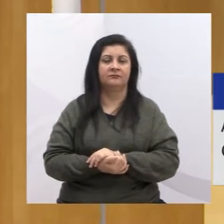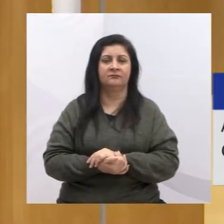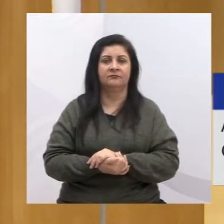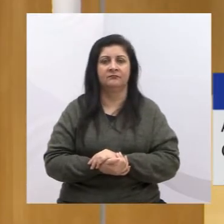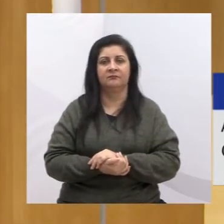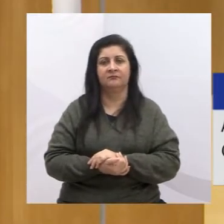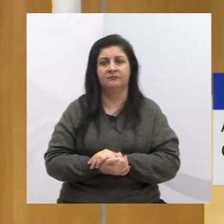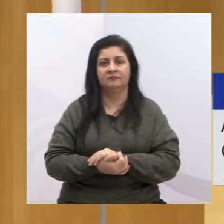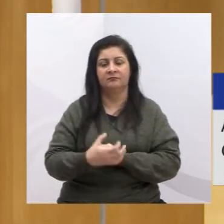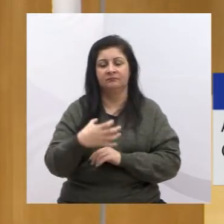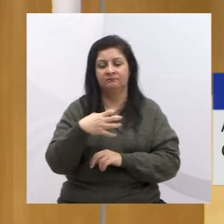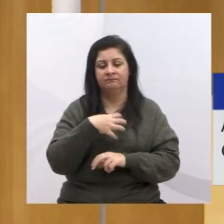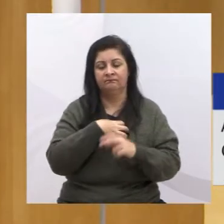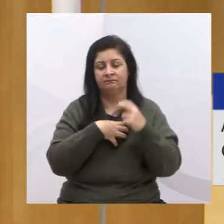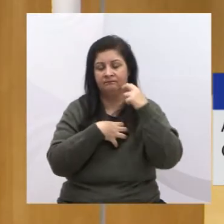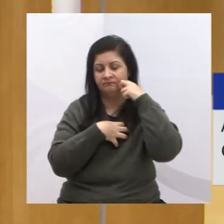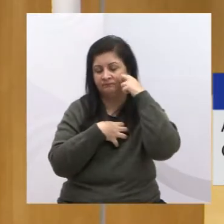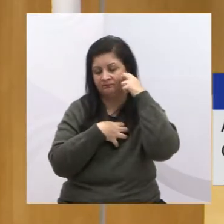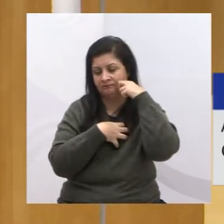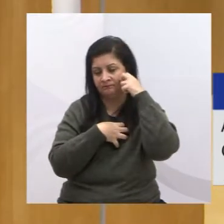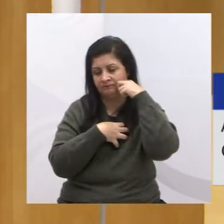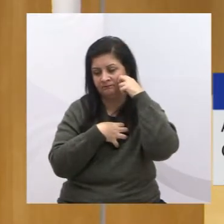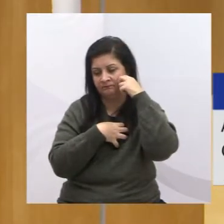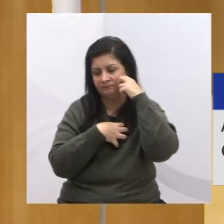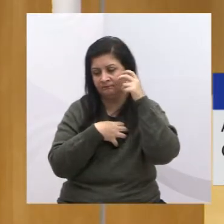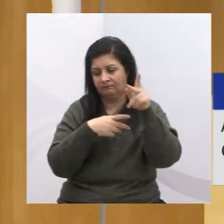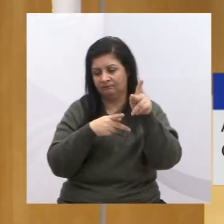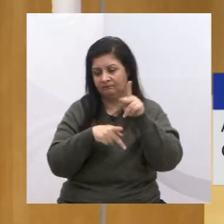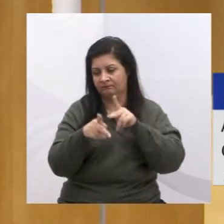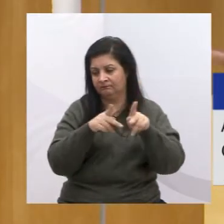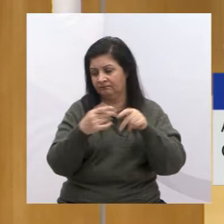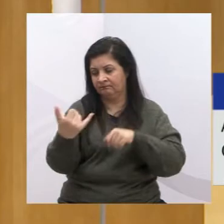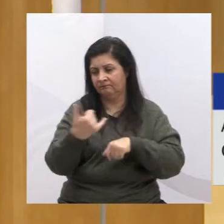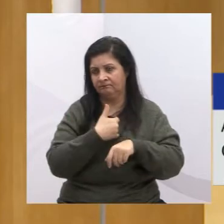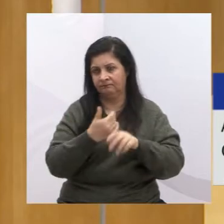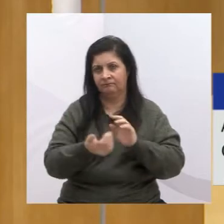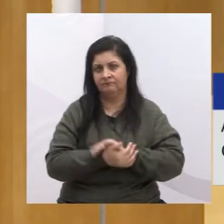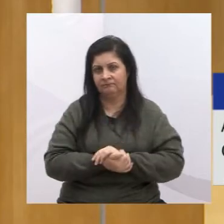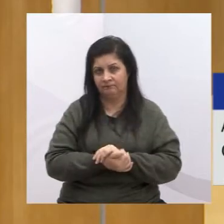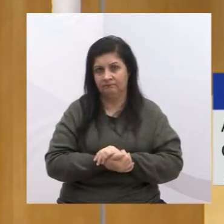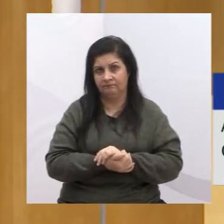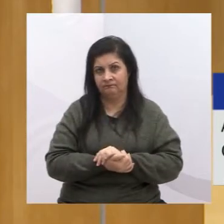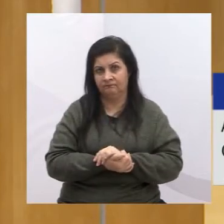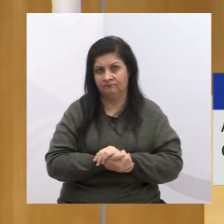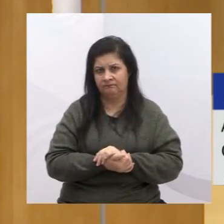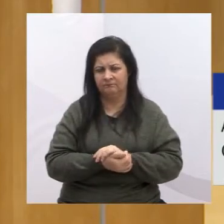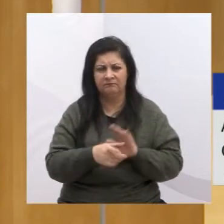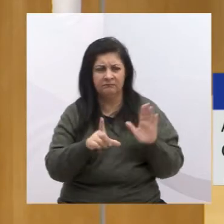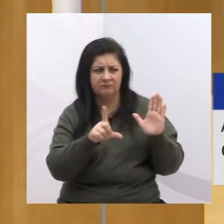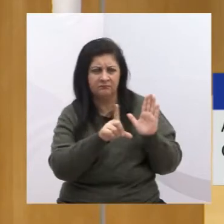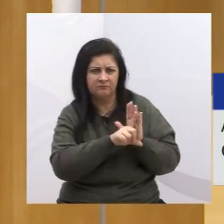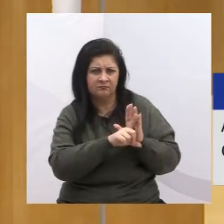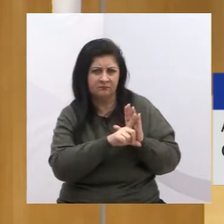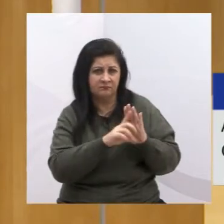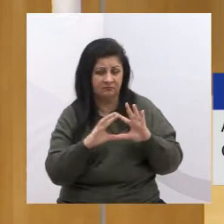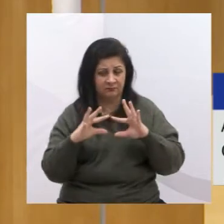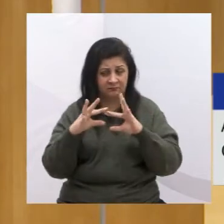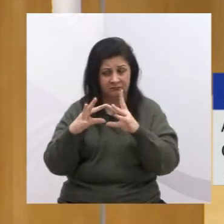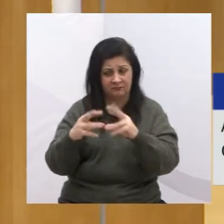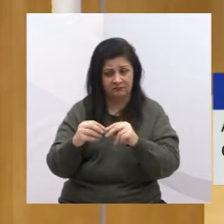Eu me sinto vergonhoso quando o munícipe fala para mim, mas espera aí, a lei é para todos ou é só para